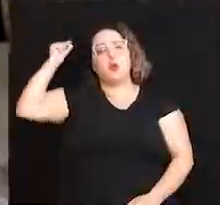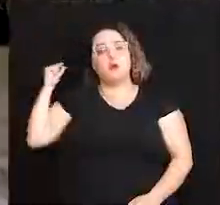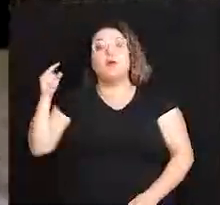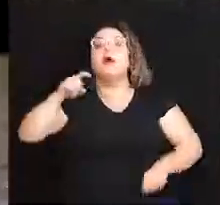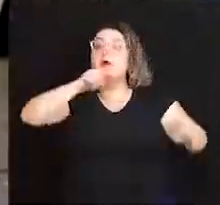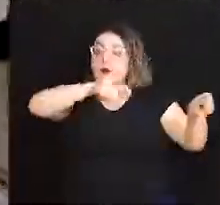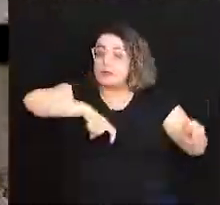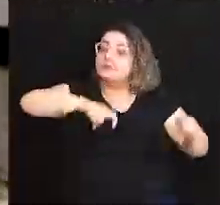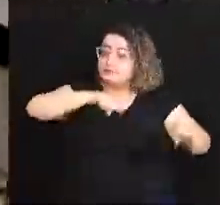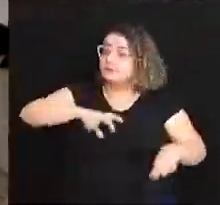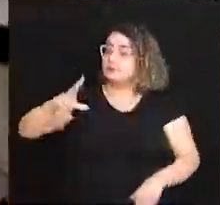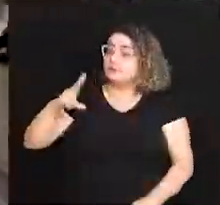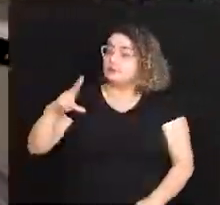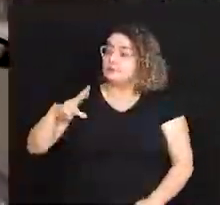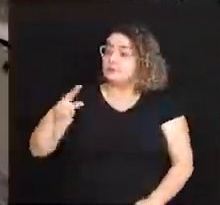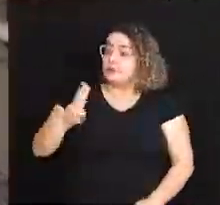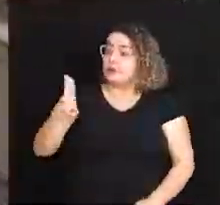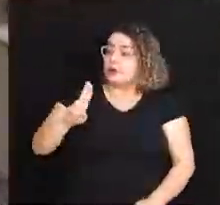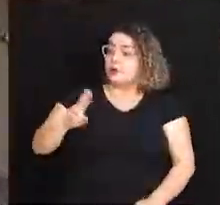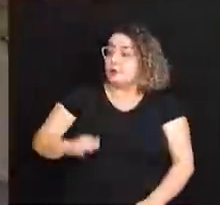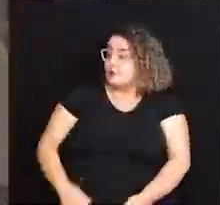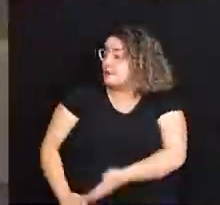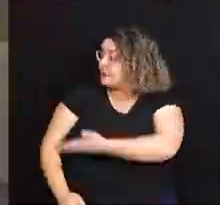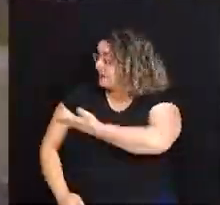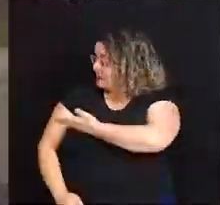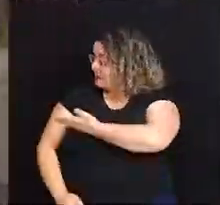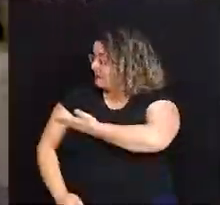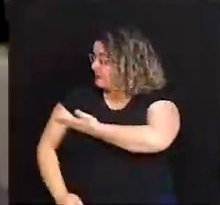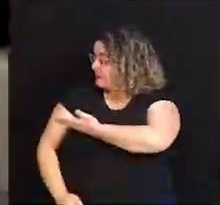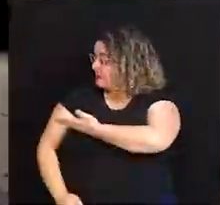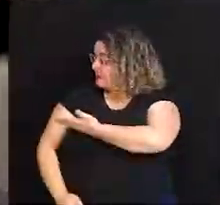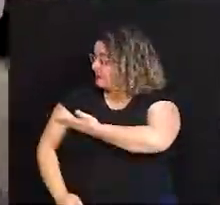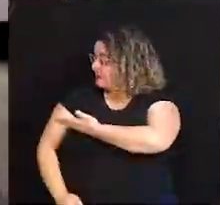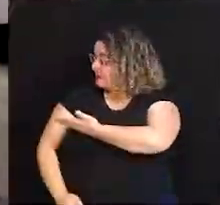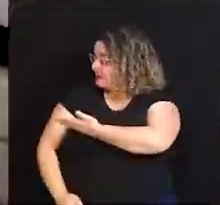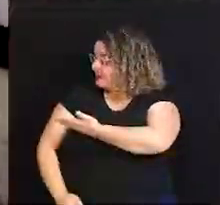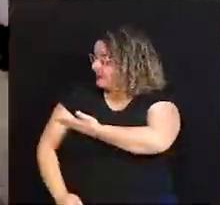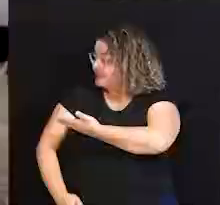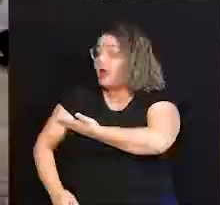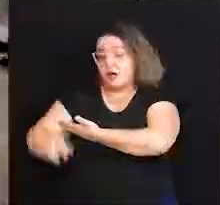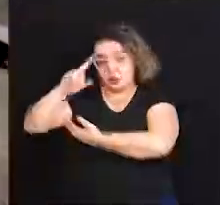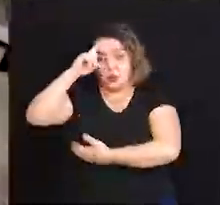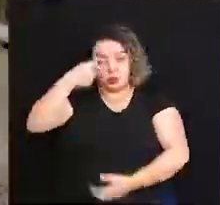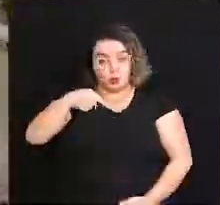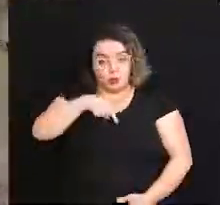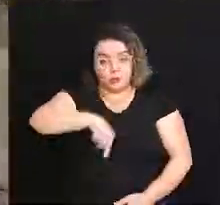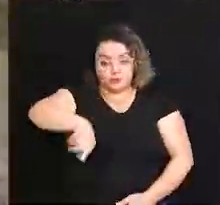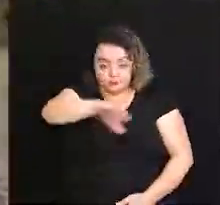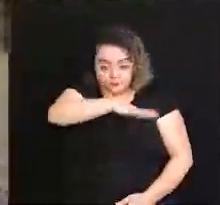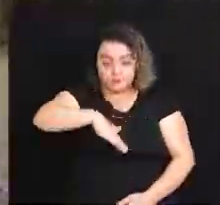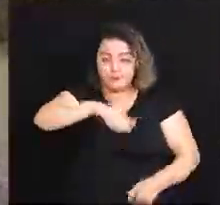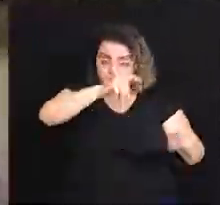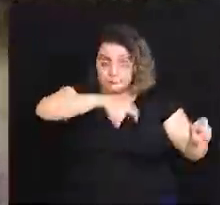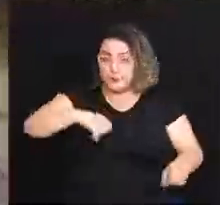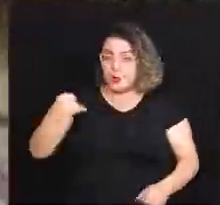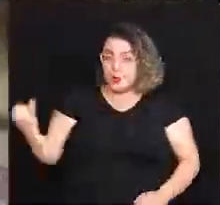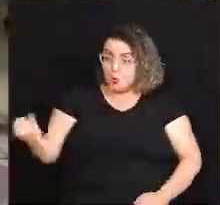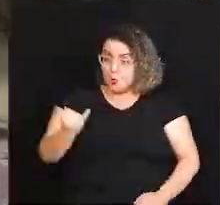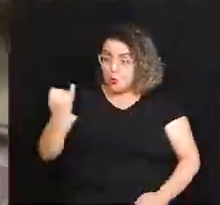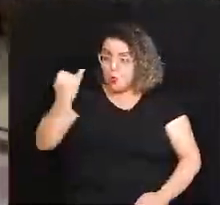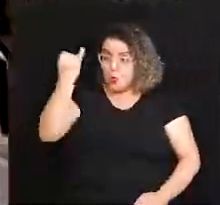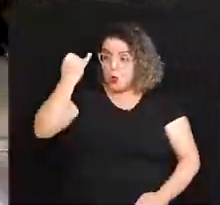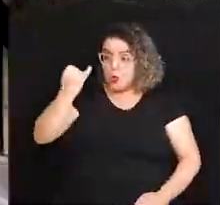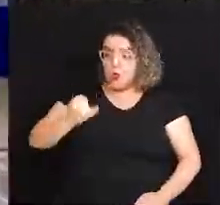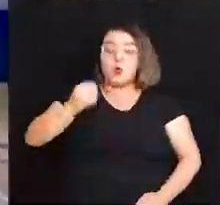fazenda privada de um homem chamado Francisco Bueno de Miranda. Era uma propriedade tão importante que até